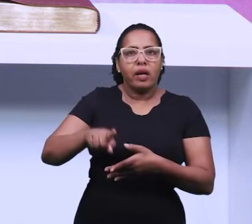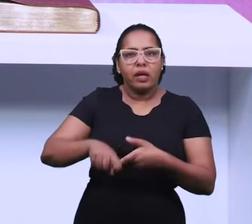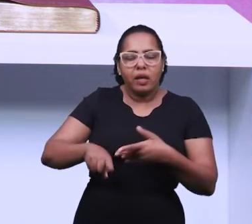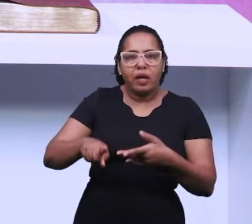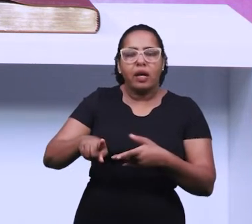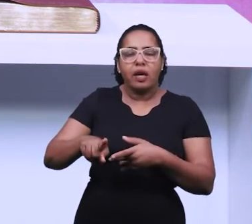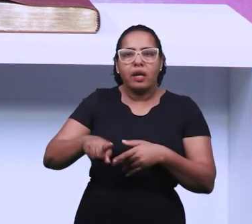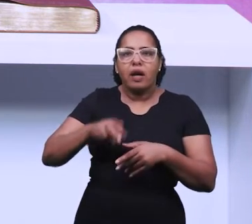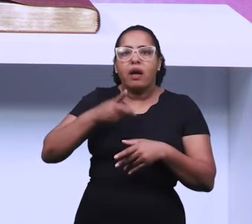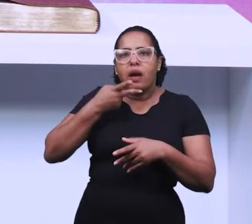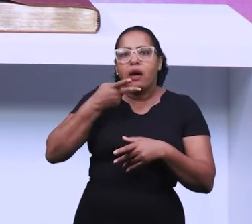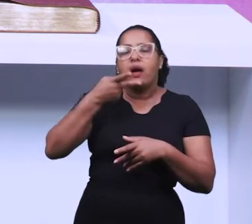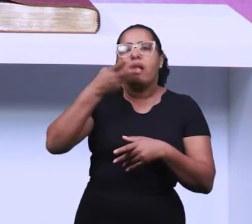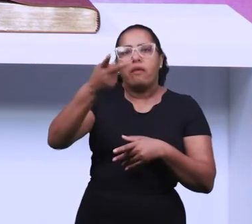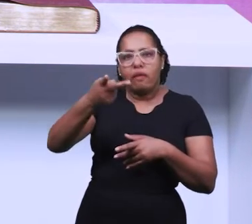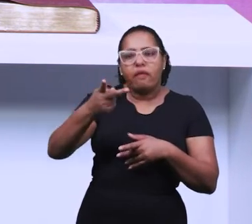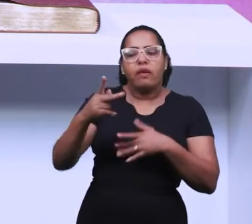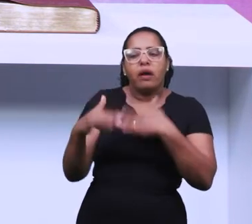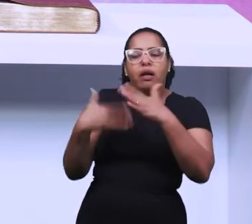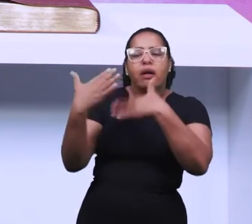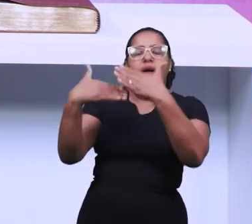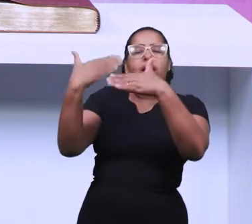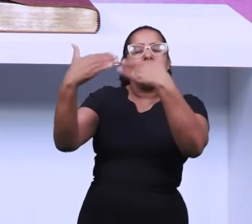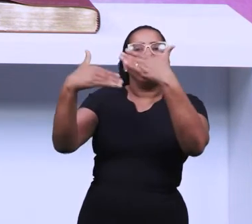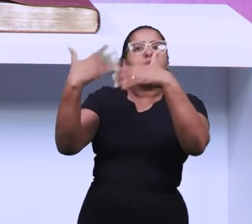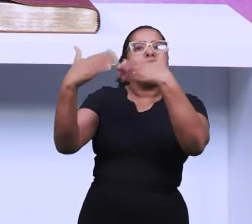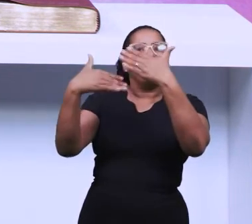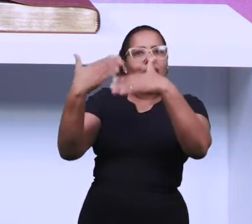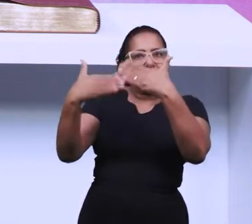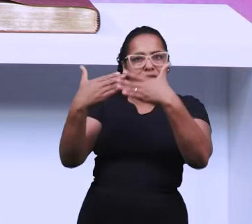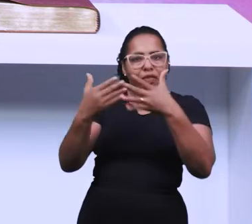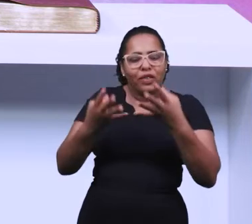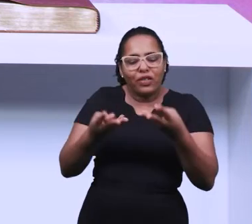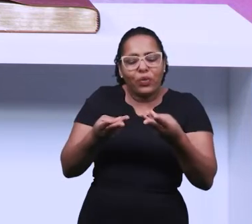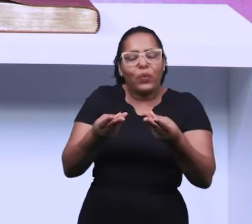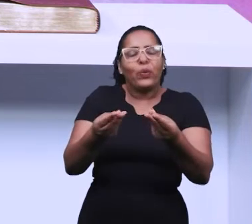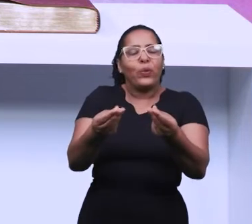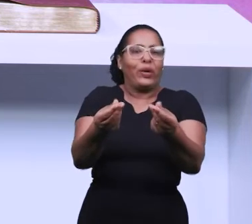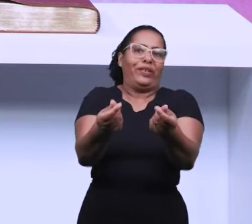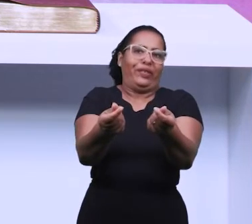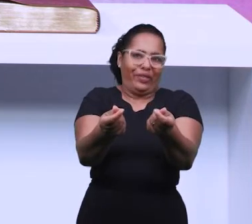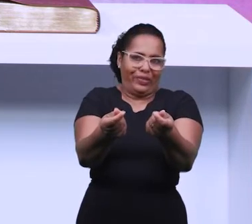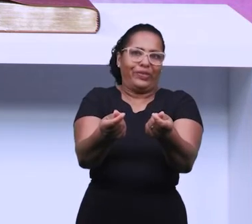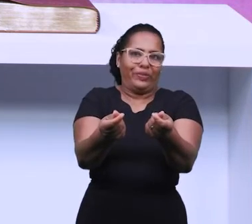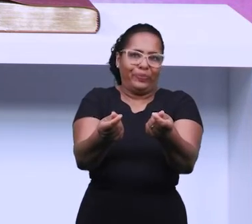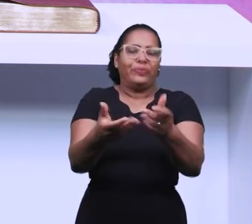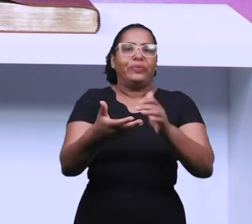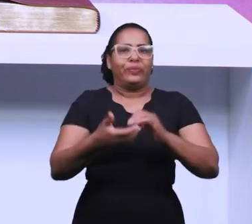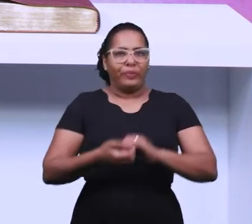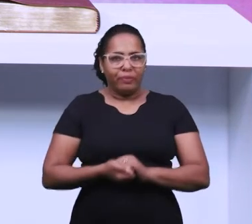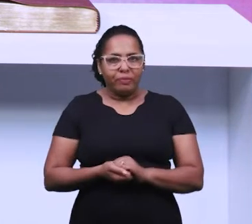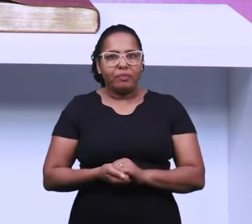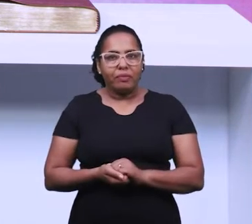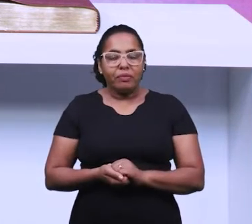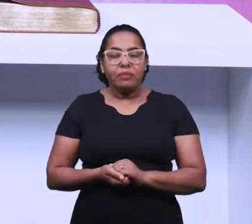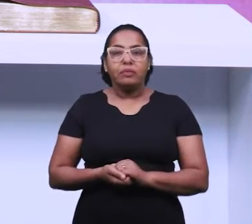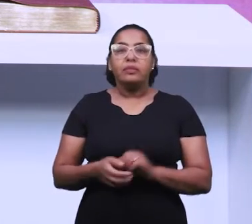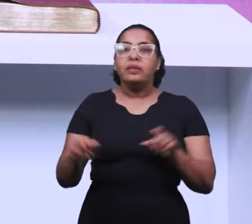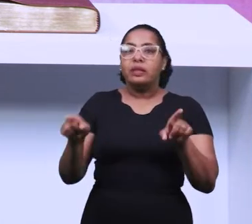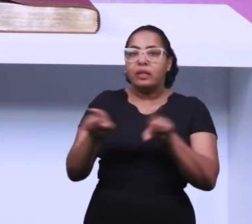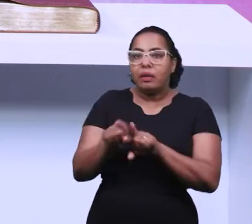eles tenham a dicção cada vez mais evoluída, mais de